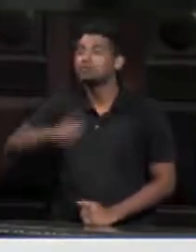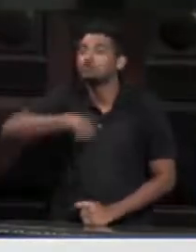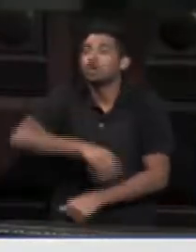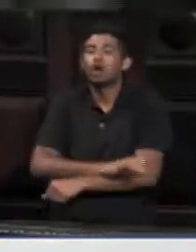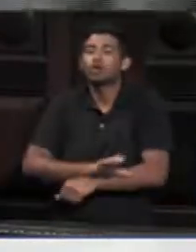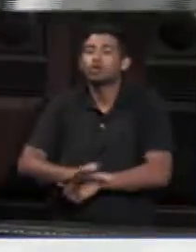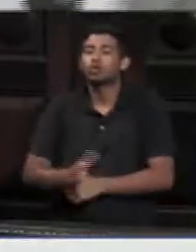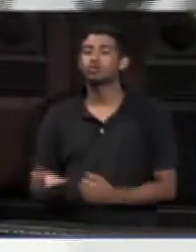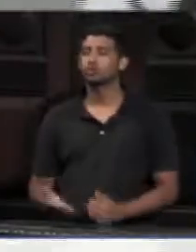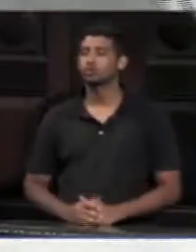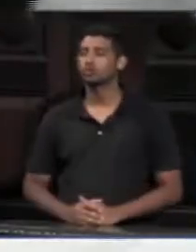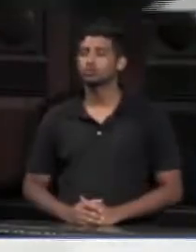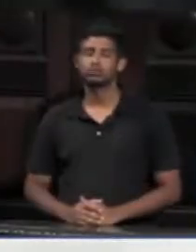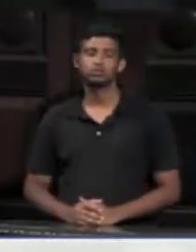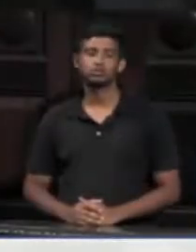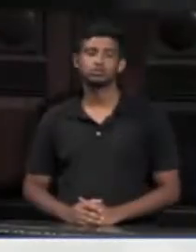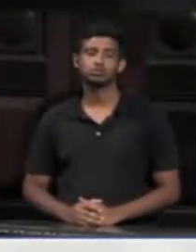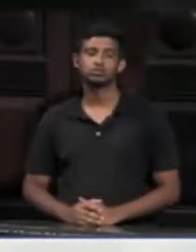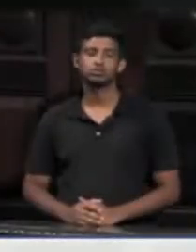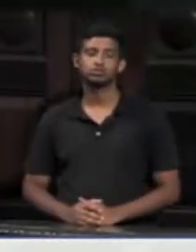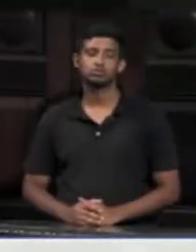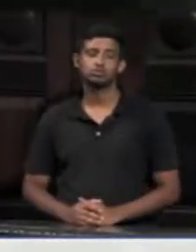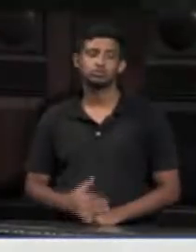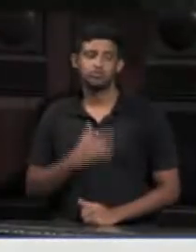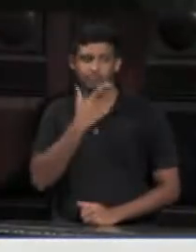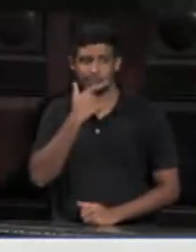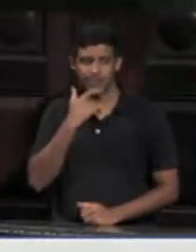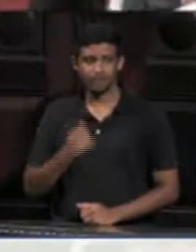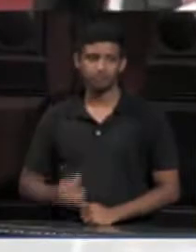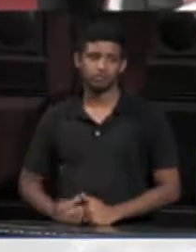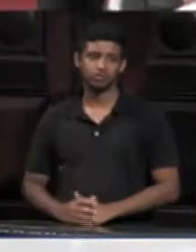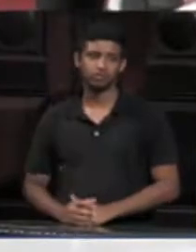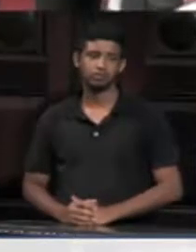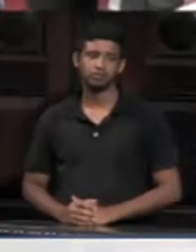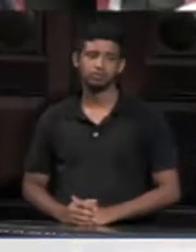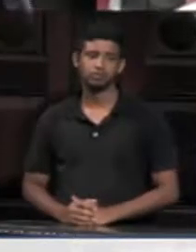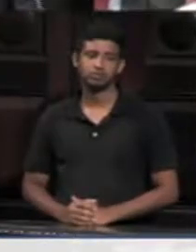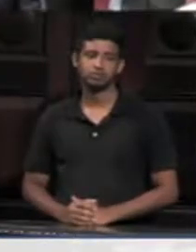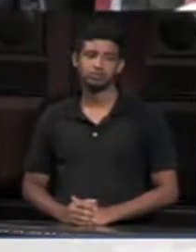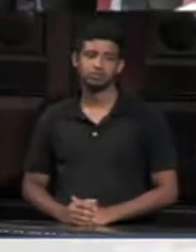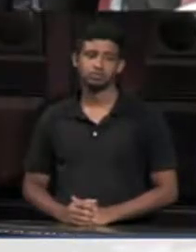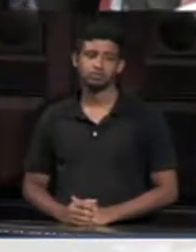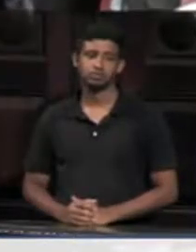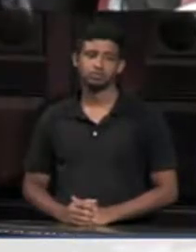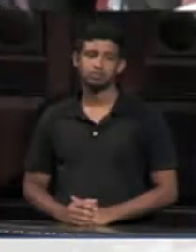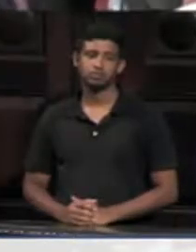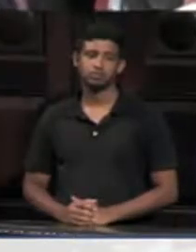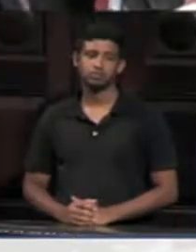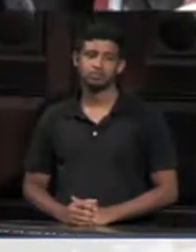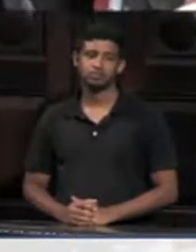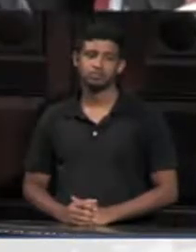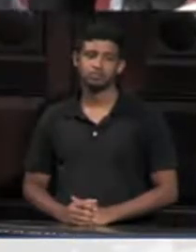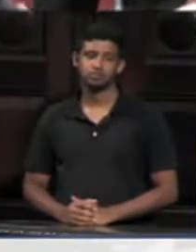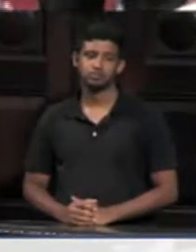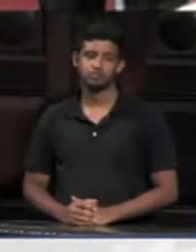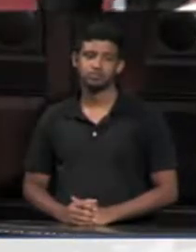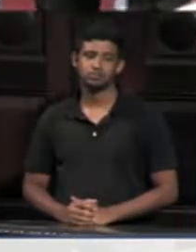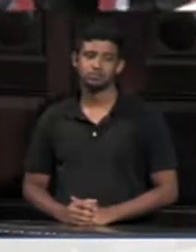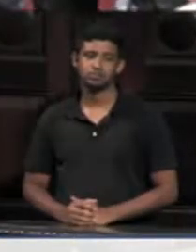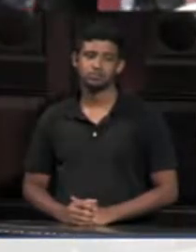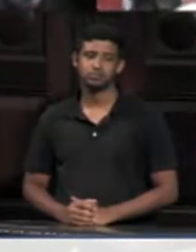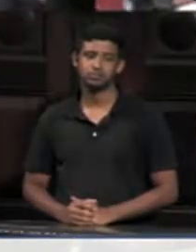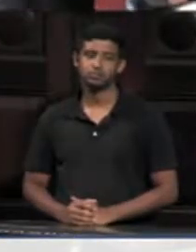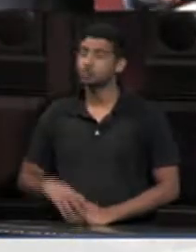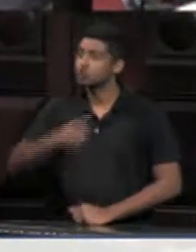maior defensor da cultura nacional do que eu. Só o futebol tem expressão internacional. Exatamente por isso. Internacional. Nós não temos